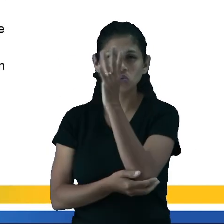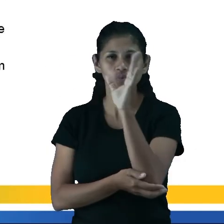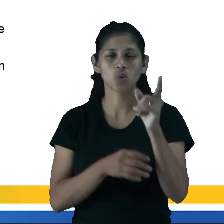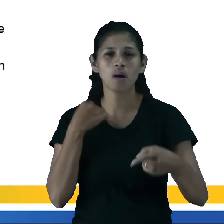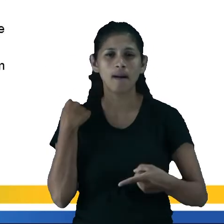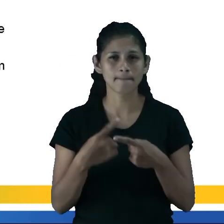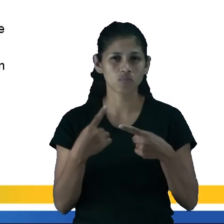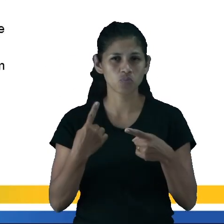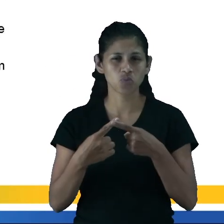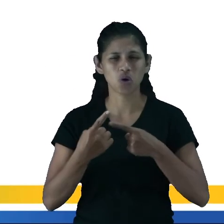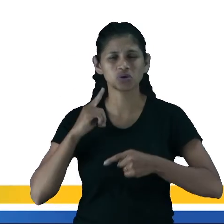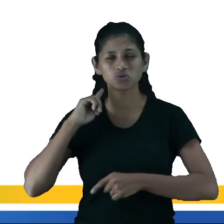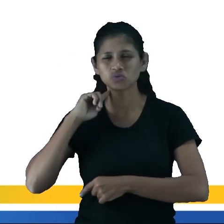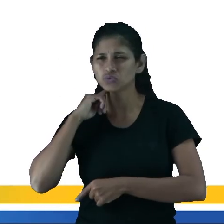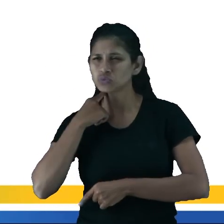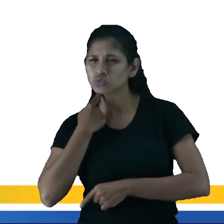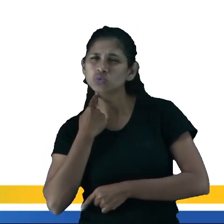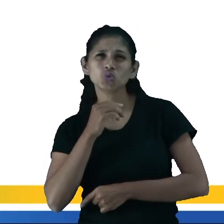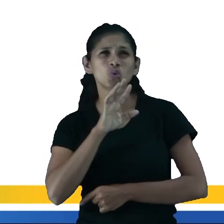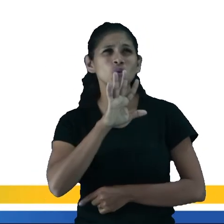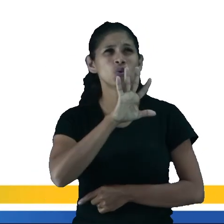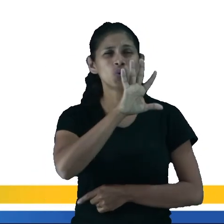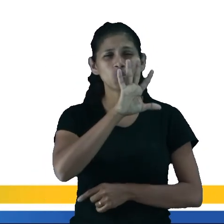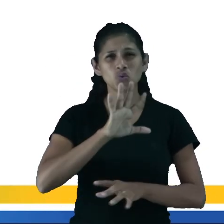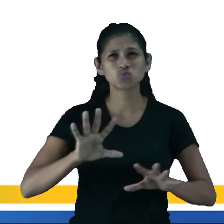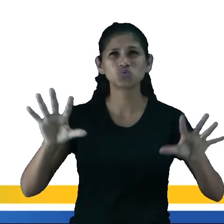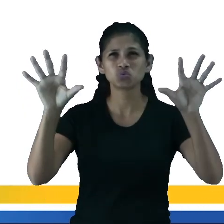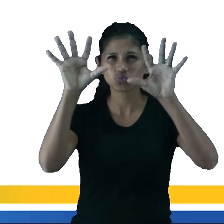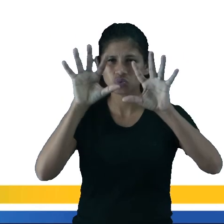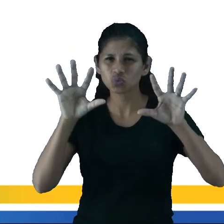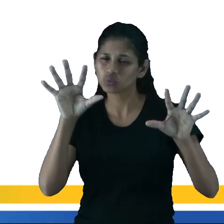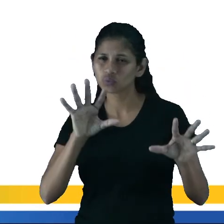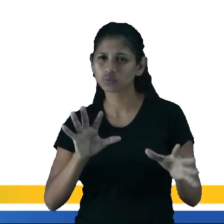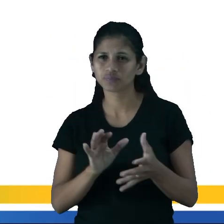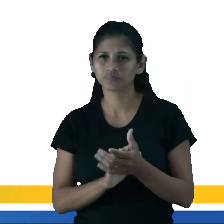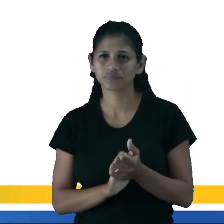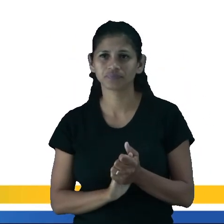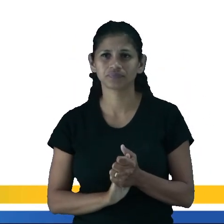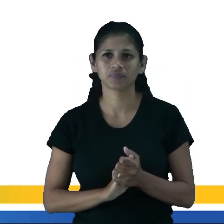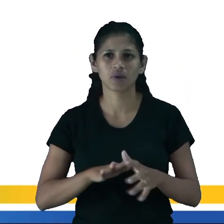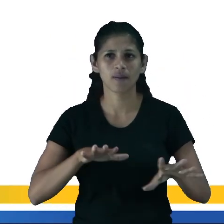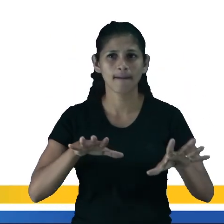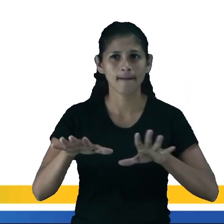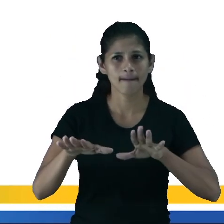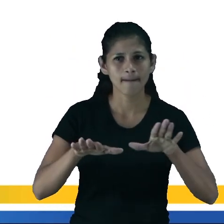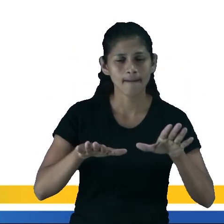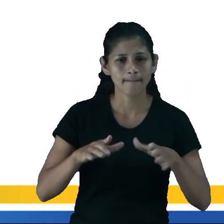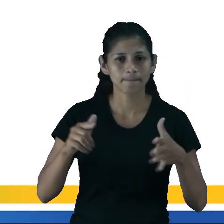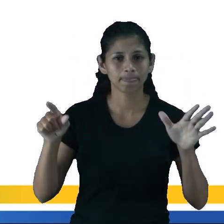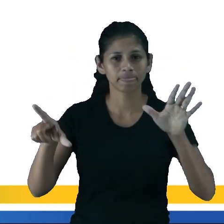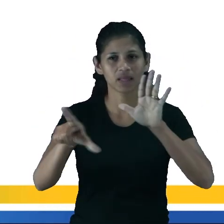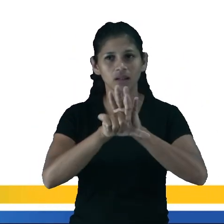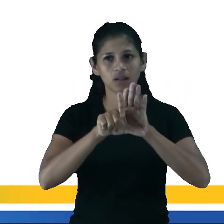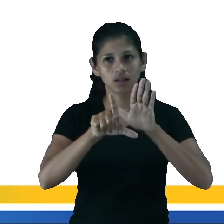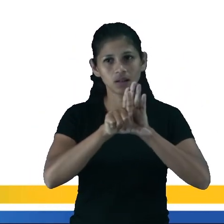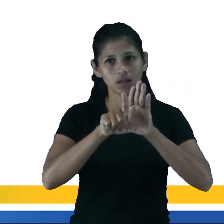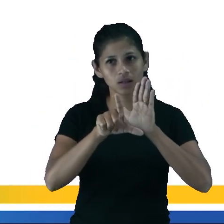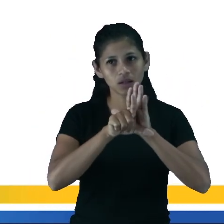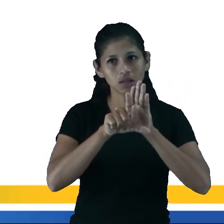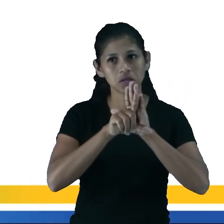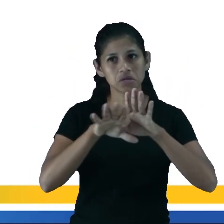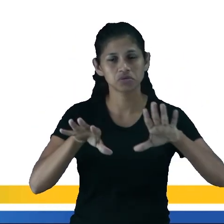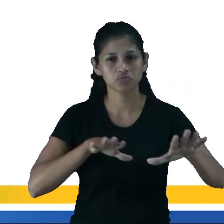aqui, a gente tem a legislação da mobilidade urbana no Brasil, tá? São estatutos e leis que você pode